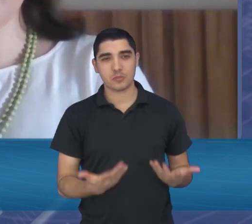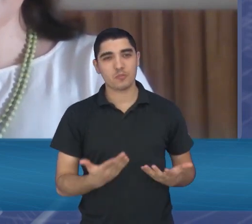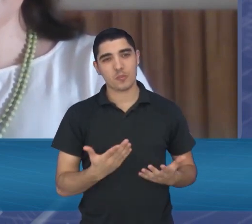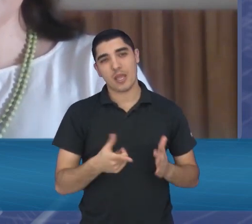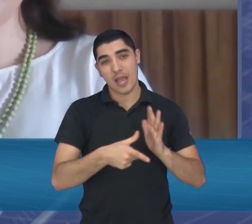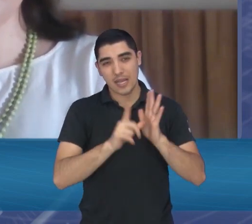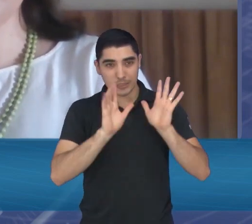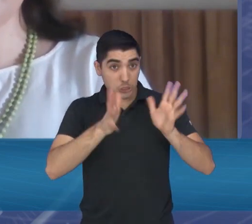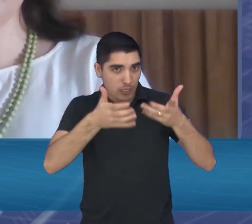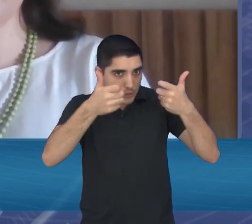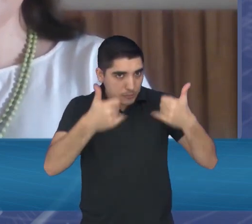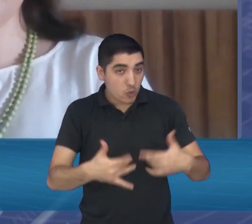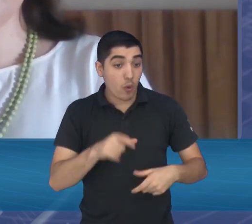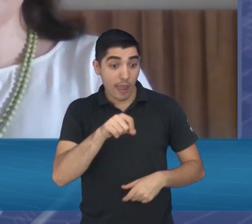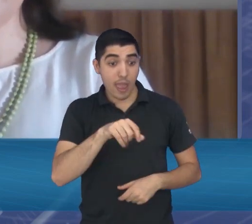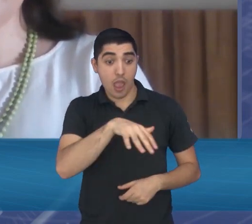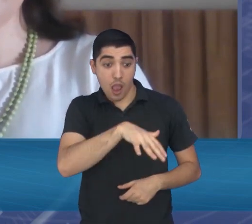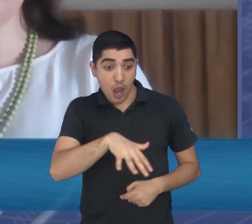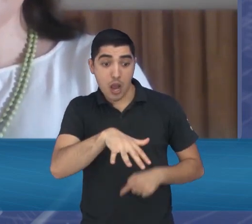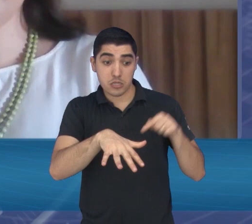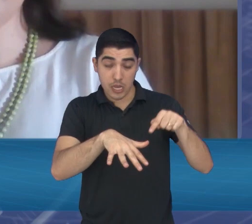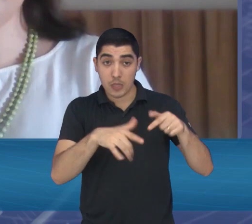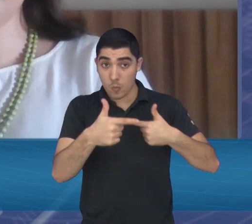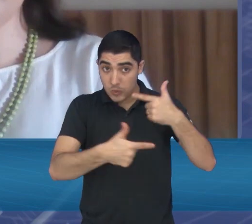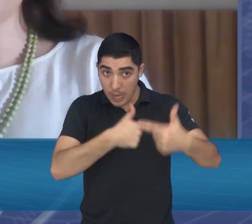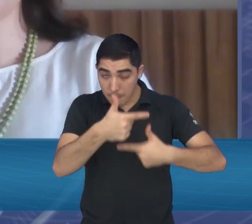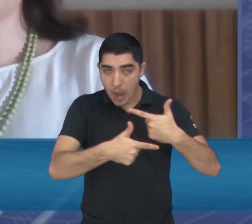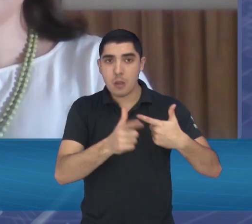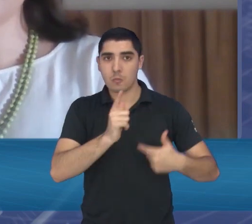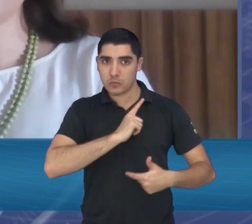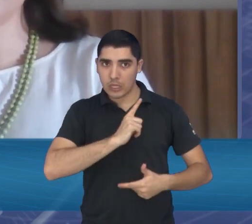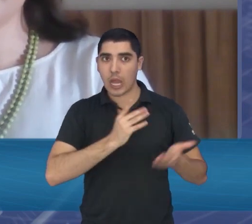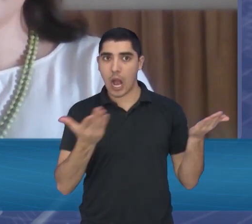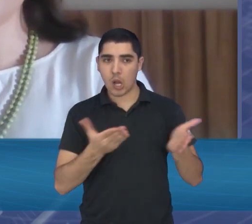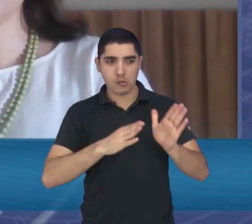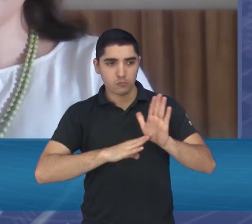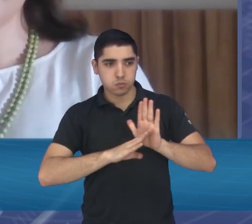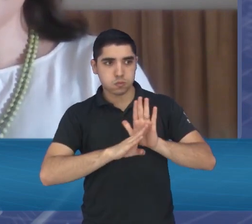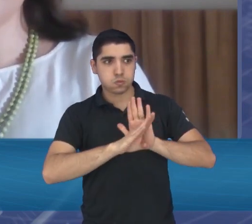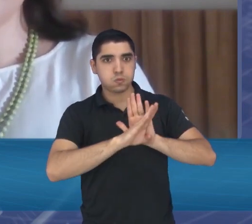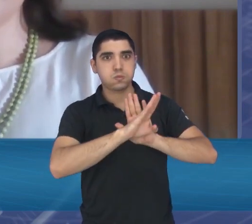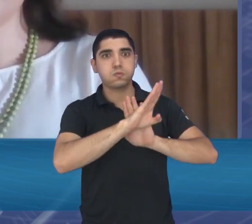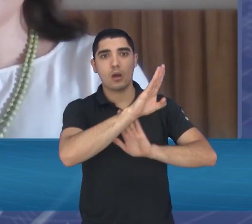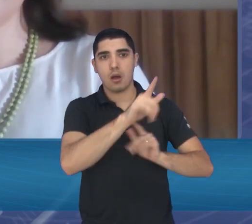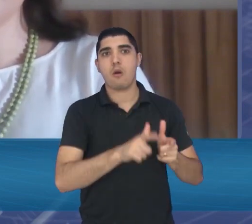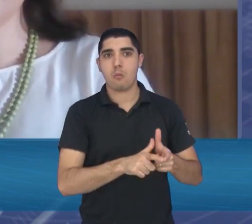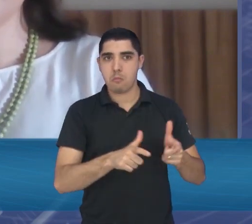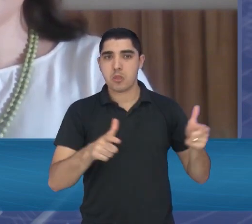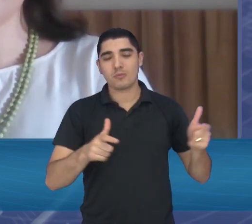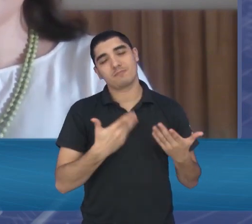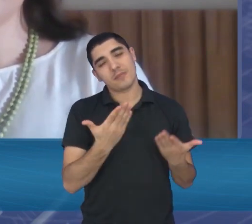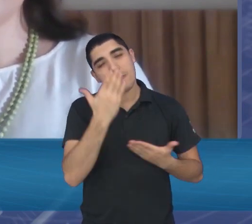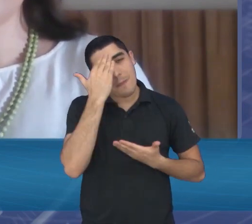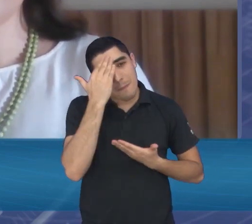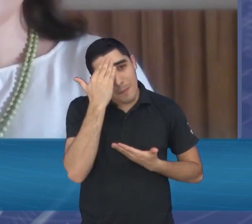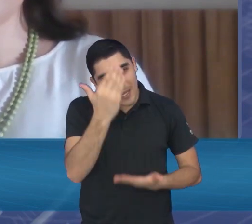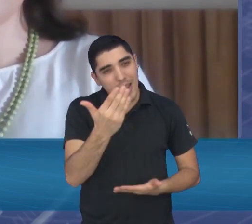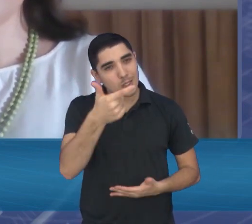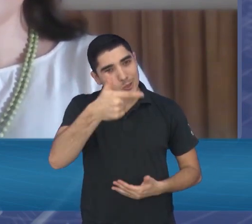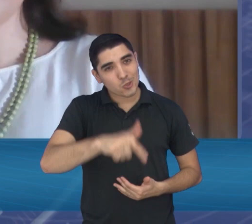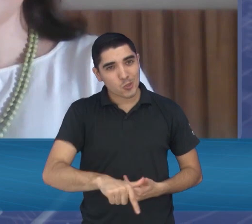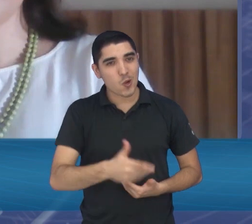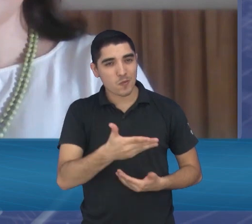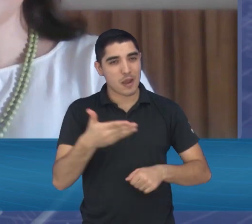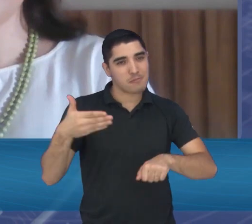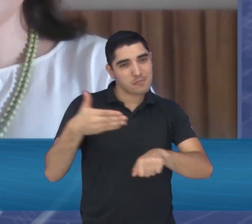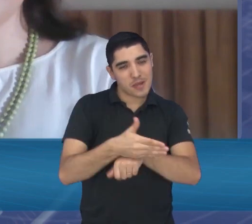programa, é uma atividade que vem crescendo bastante nos últimos anos. Então, Kelly, mais uma vez, muito obrigada,